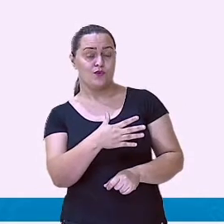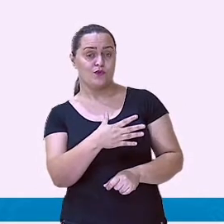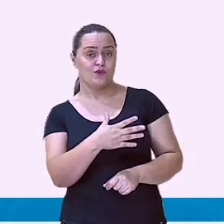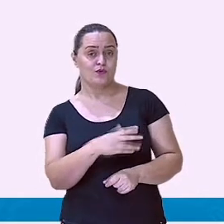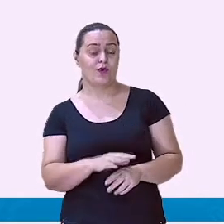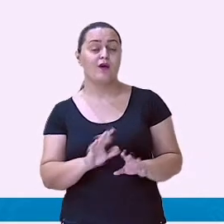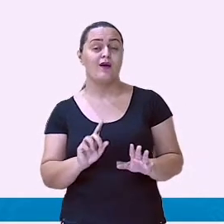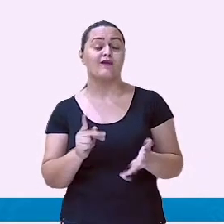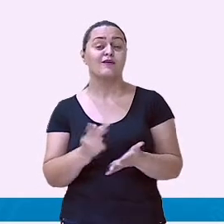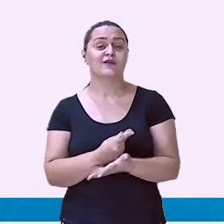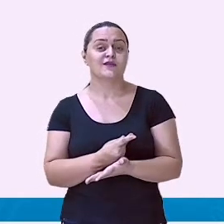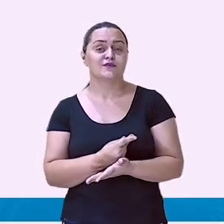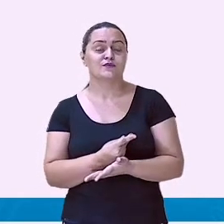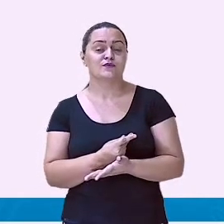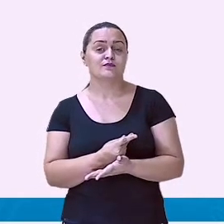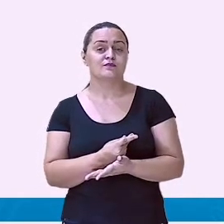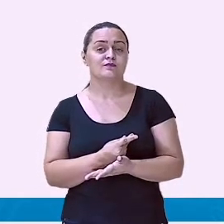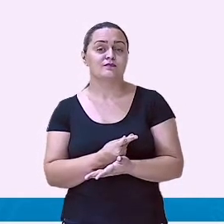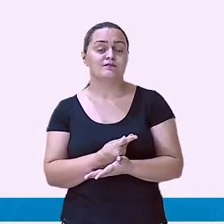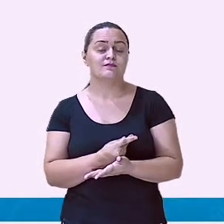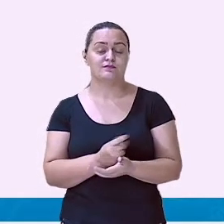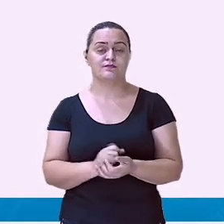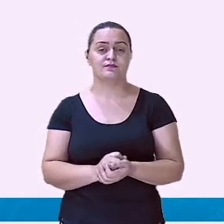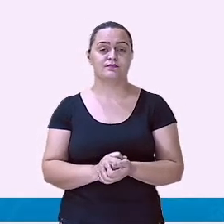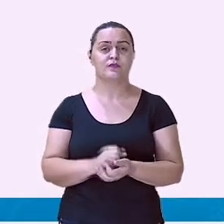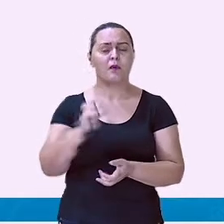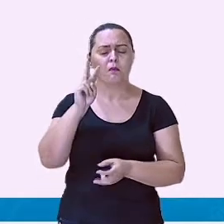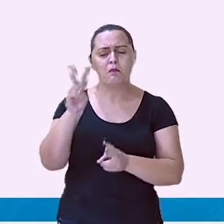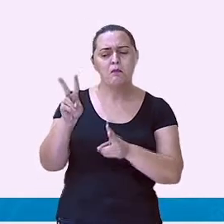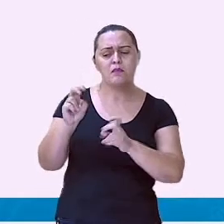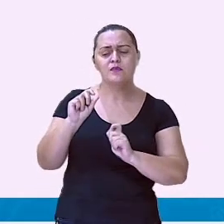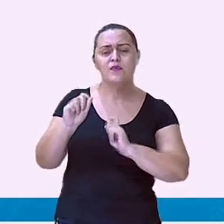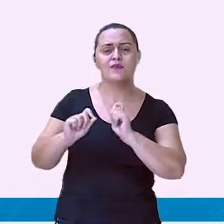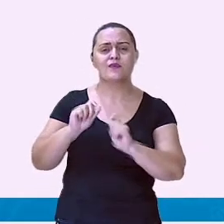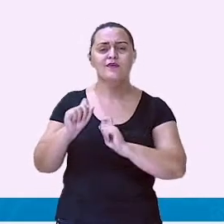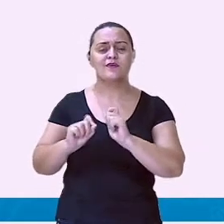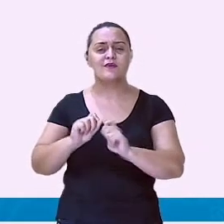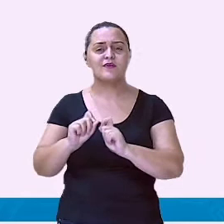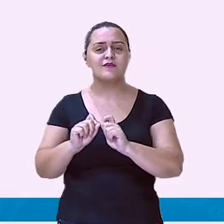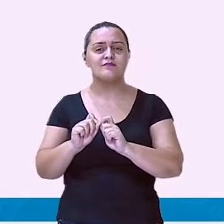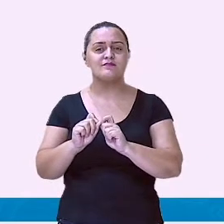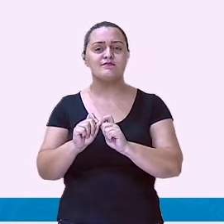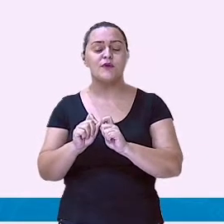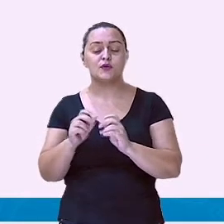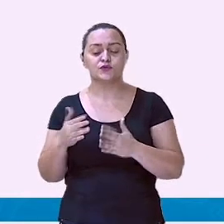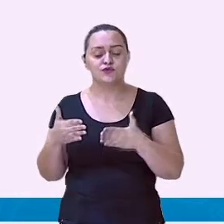que foram construindo essas rotas e chegaram até aqui.